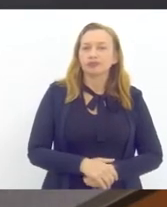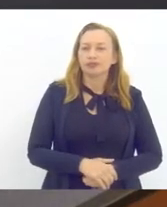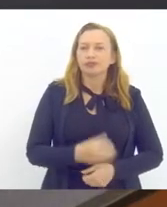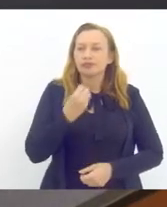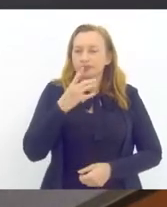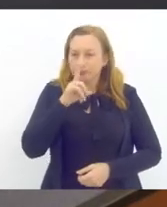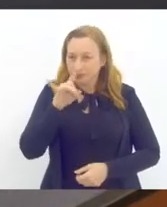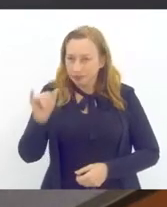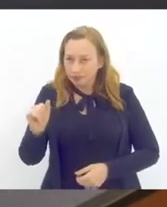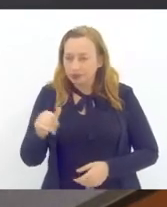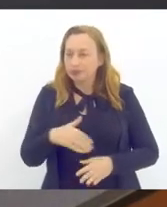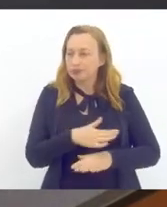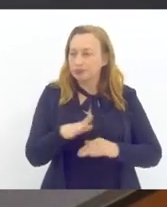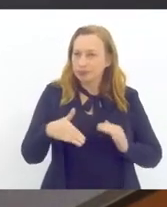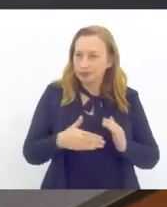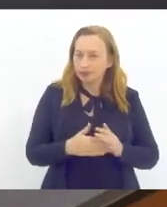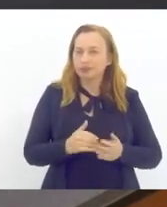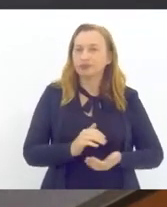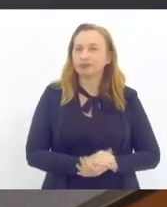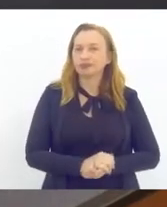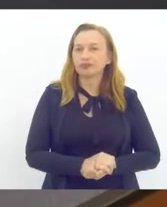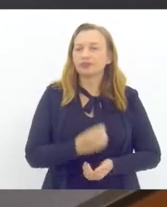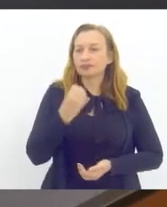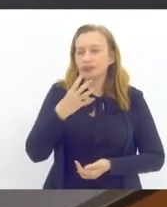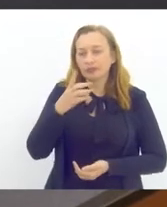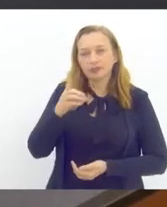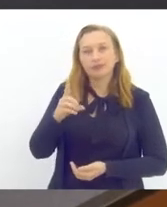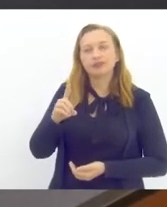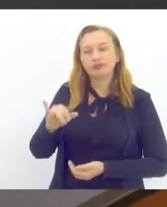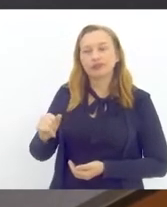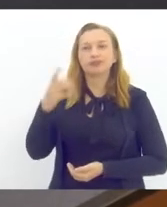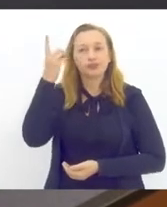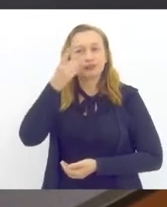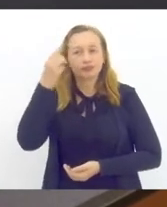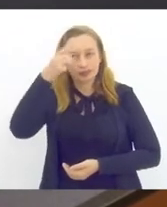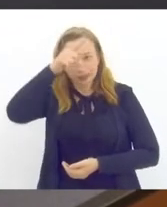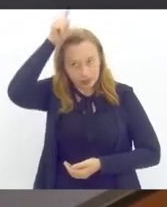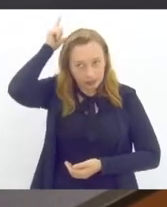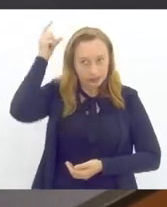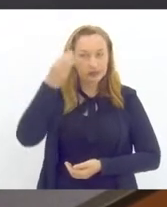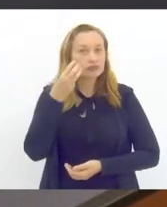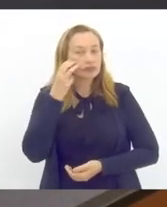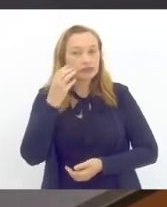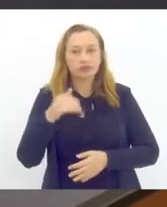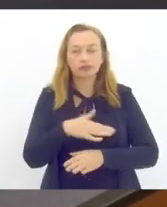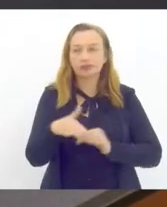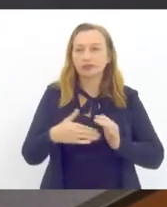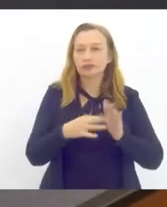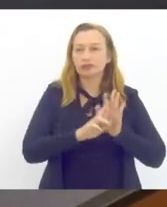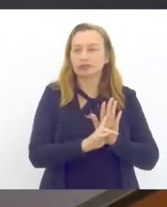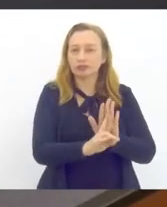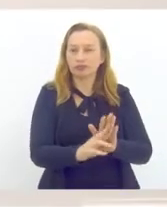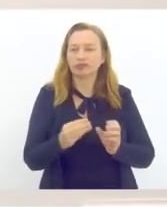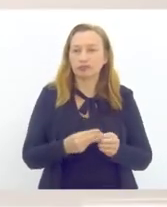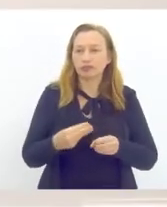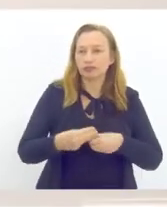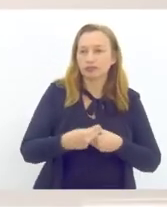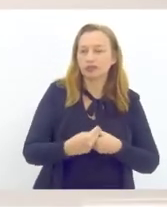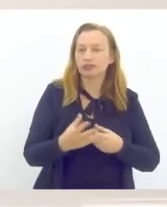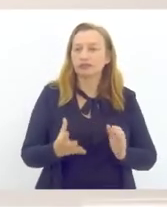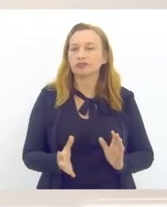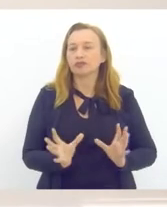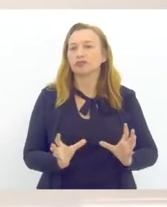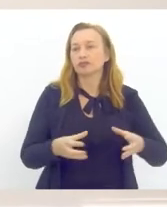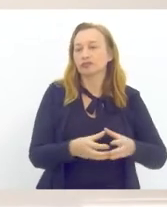Bom dia a todas e todos. Bom dia, deputado Luiz Paulo, bom dia, deputado Valdec, bom dia aos representantes do município, Tribunal de Contas,